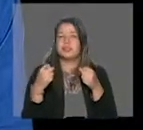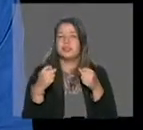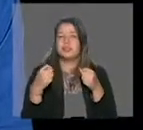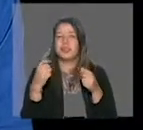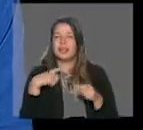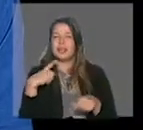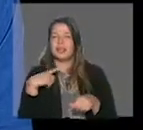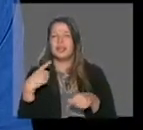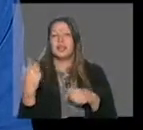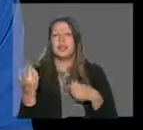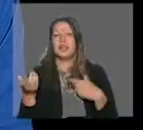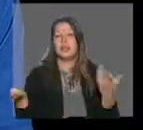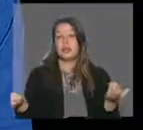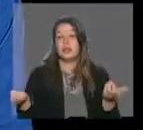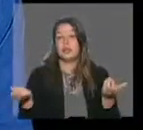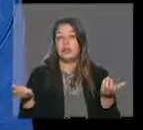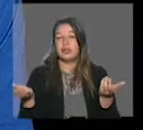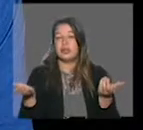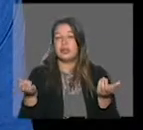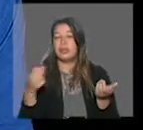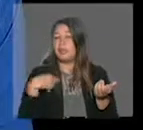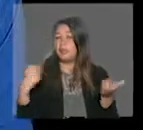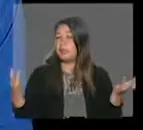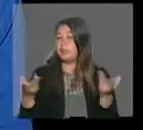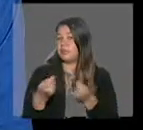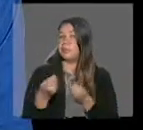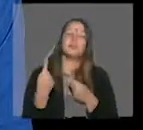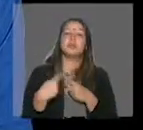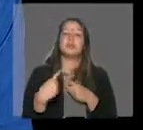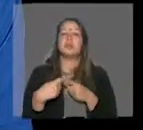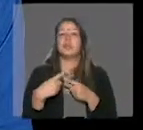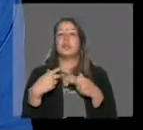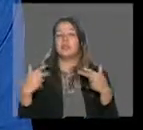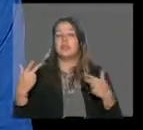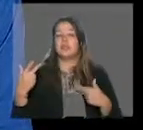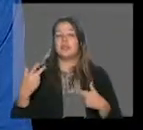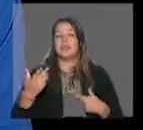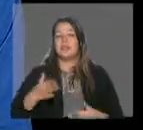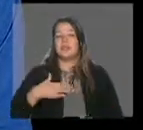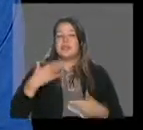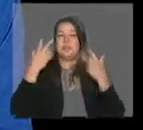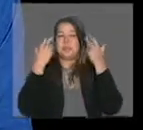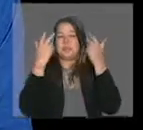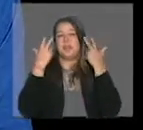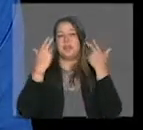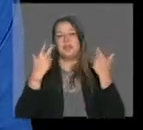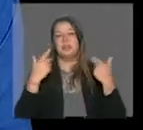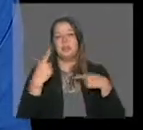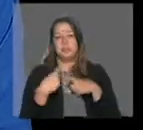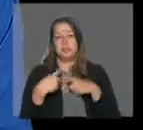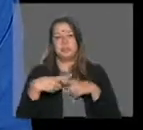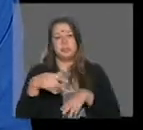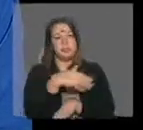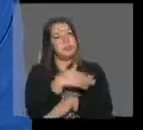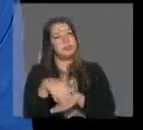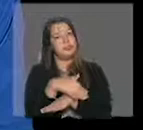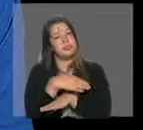charme, né, tirando uma onda para a câmera. E essas coisas são maravilhosas, assim, são coisas espontâneas que acontecem. A